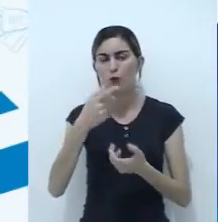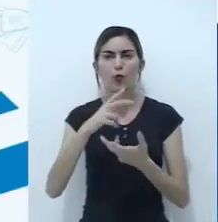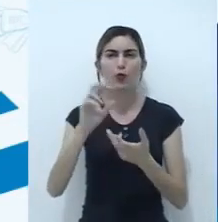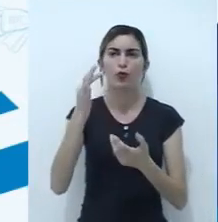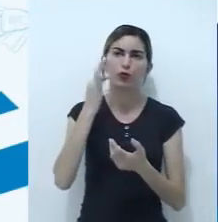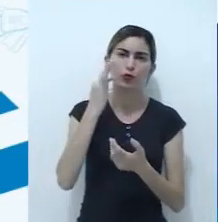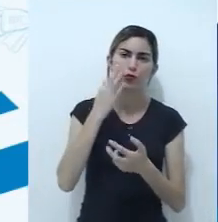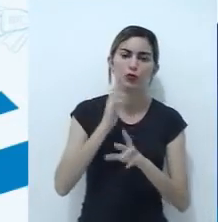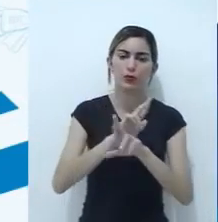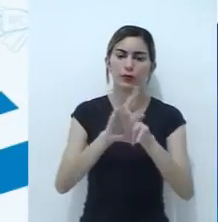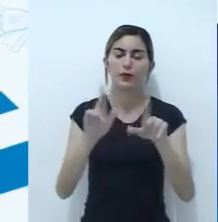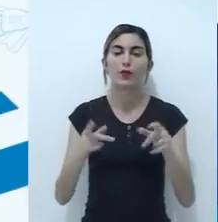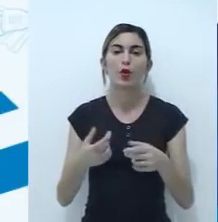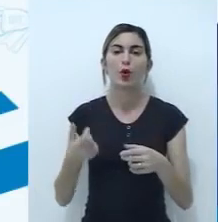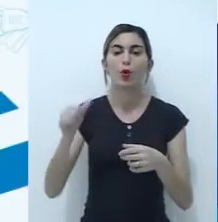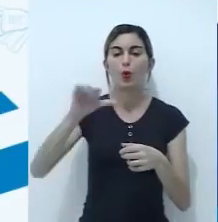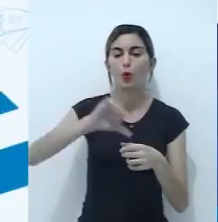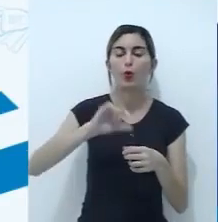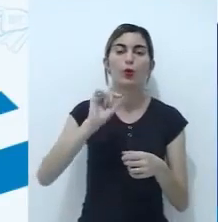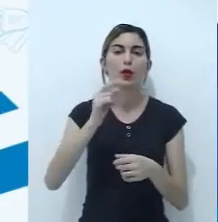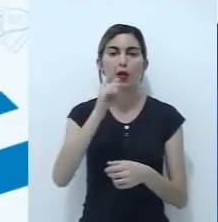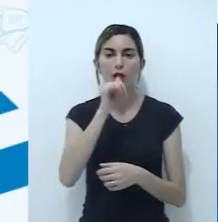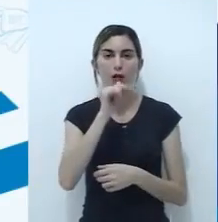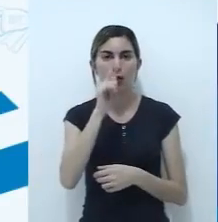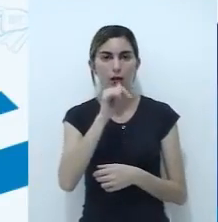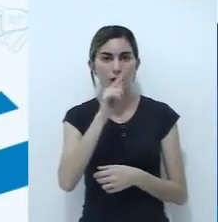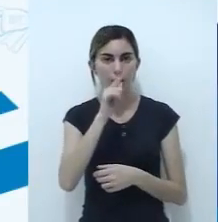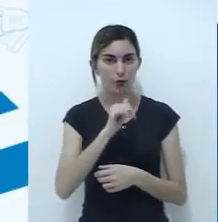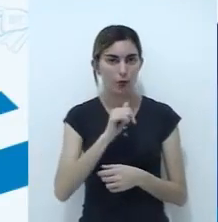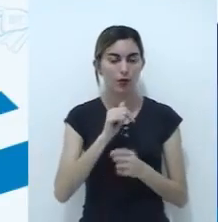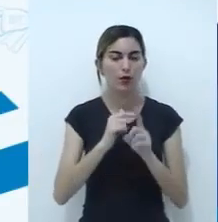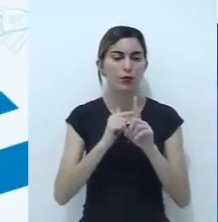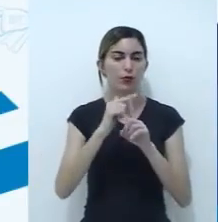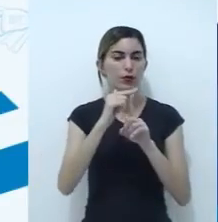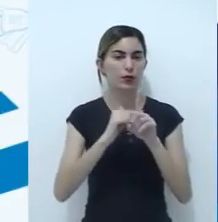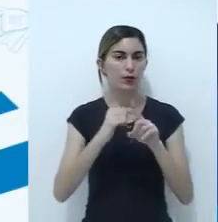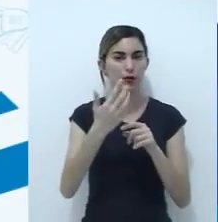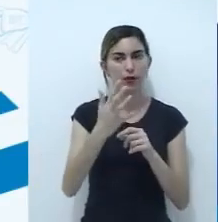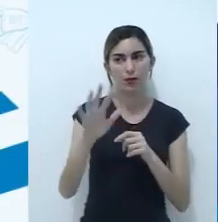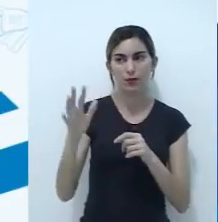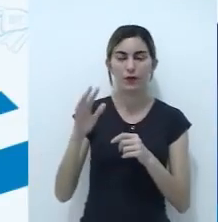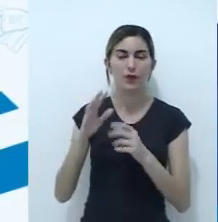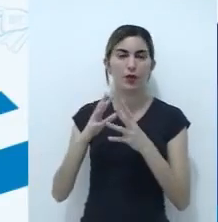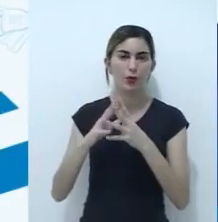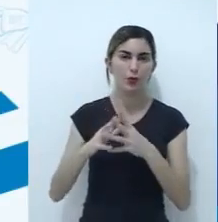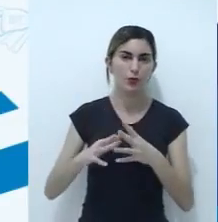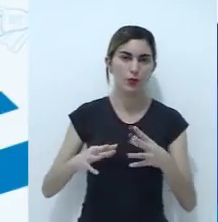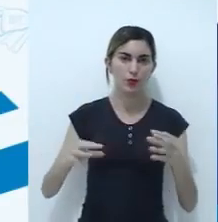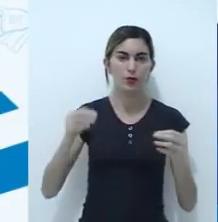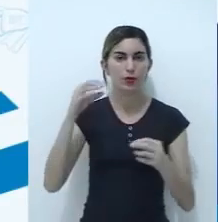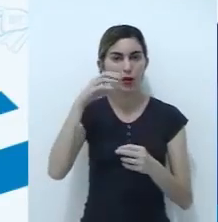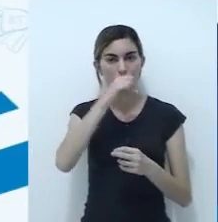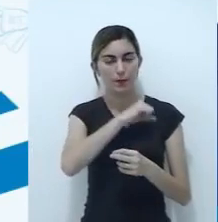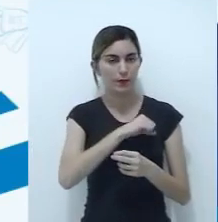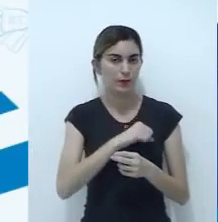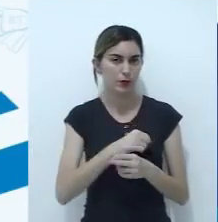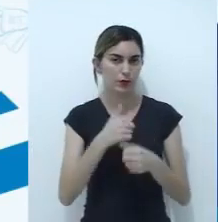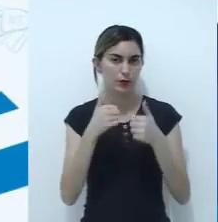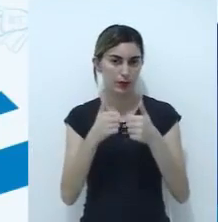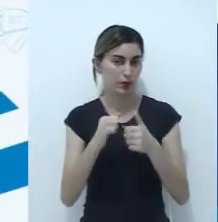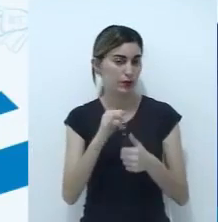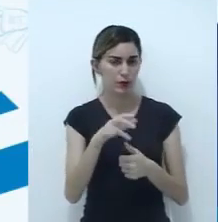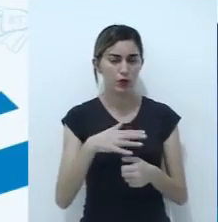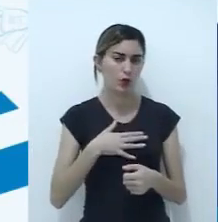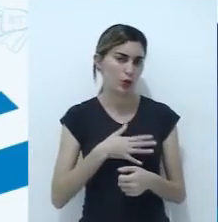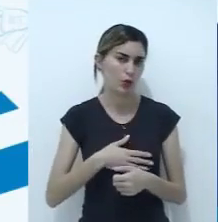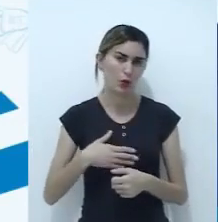frutas, é melhor colocar na água que esteja numa temperatura ambiente, porque vai dissolver muito mais rápido. A não